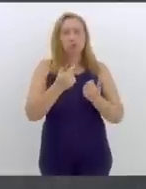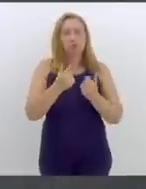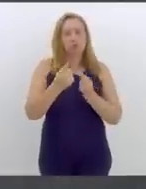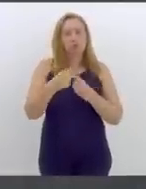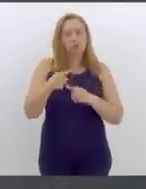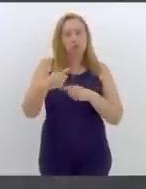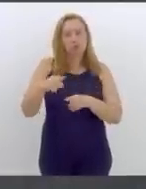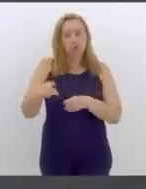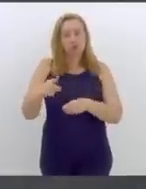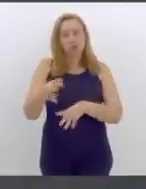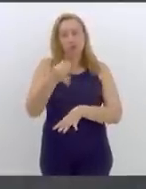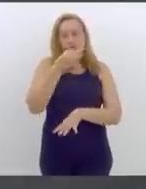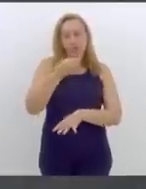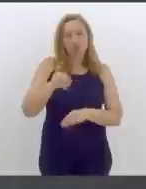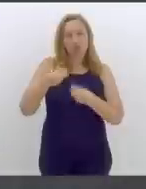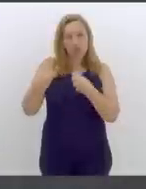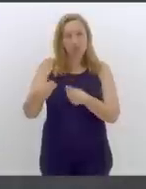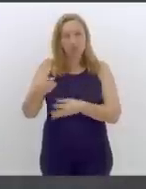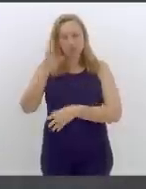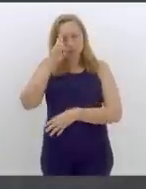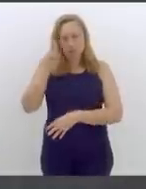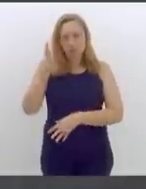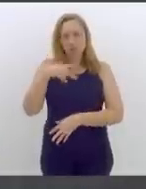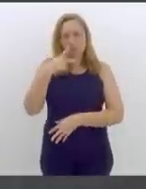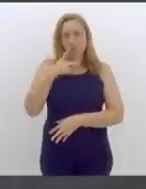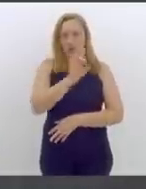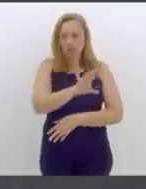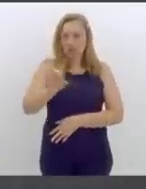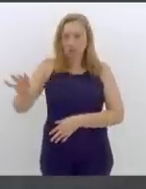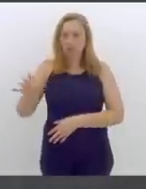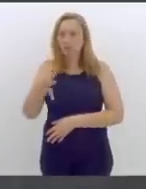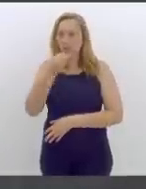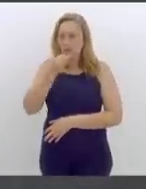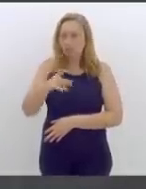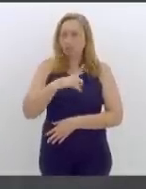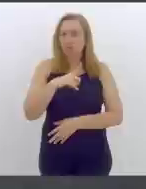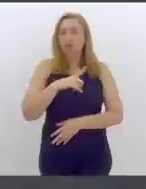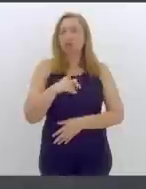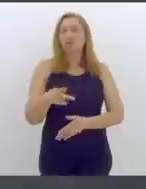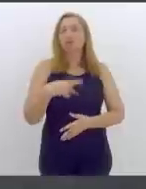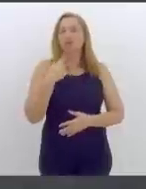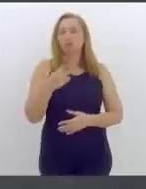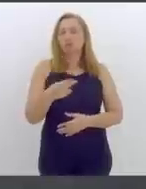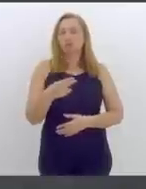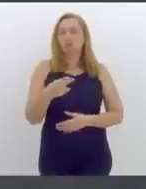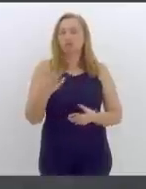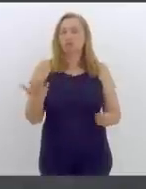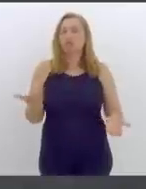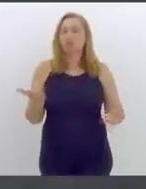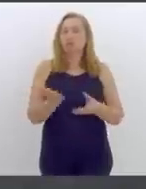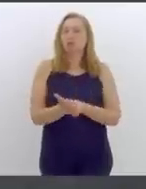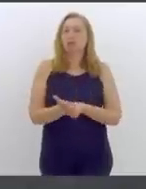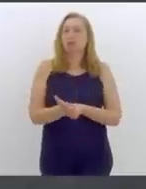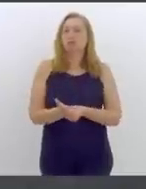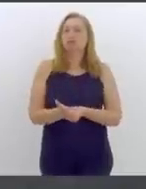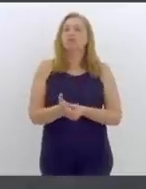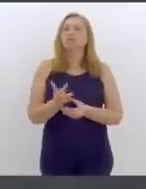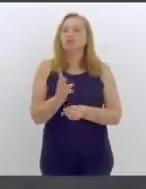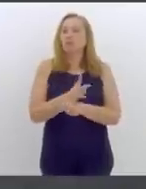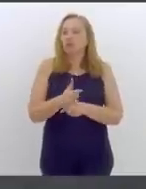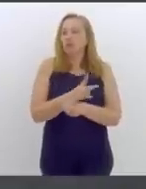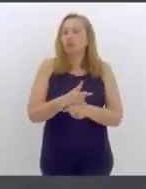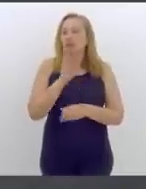pela opinião que dá como se alguém falou cada um tem a sua opinião mas eu tô respondendo dois procedimento por Dar minha opinião e buscar essa resposta